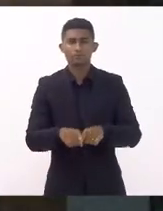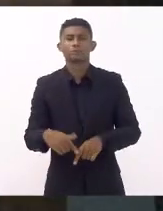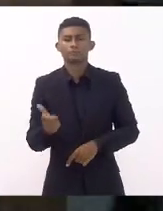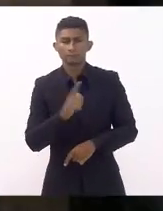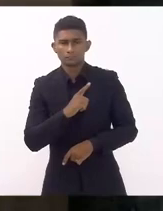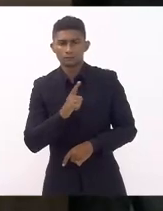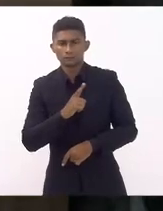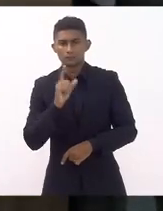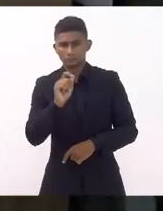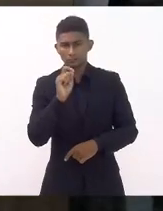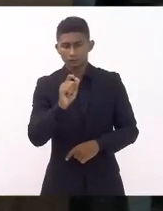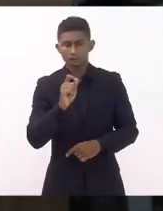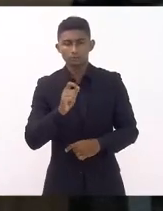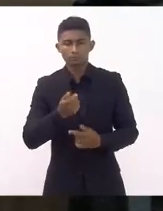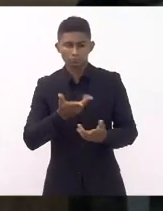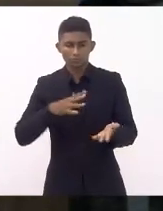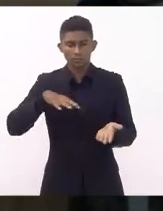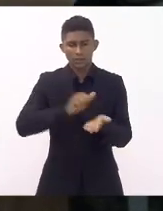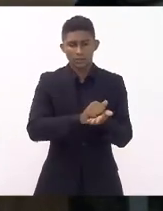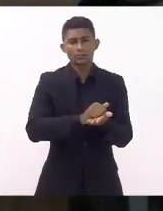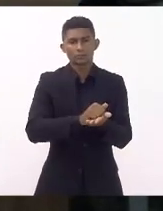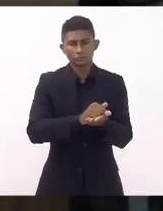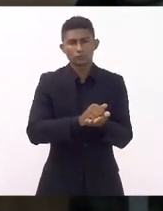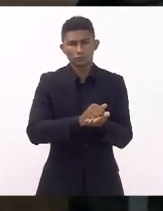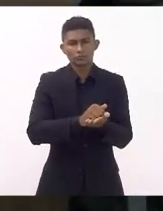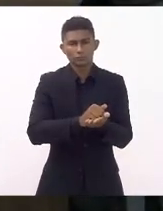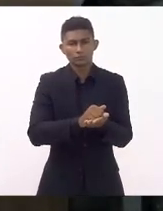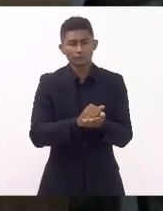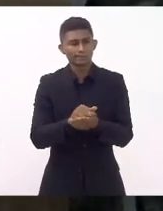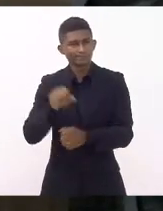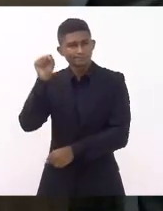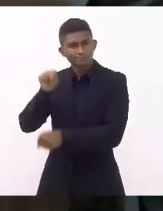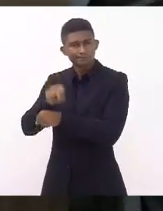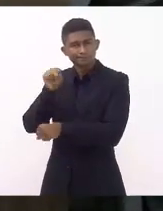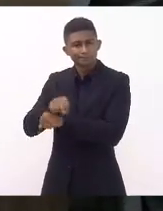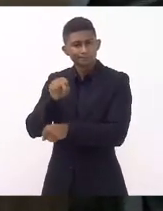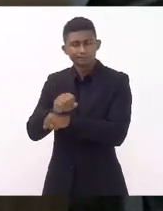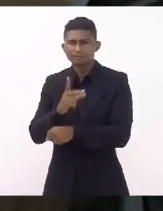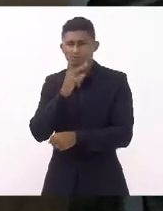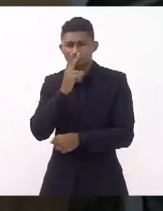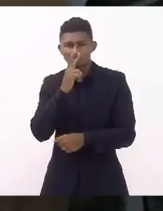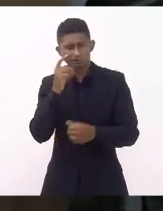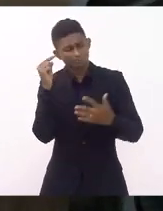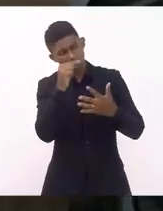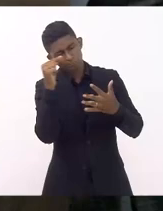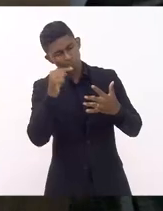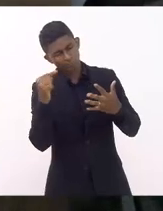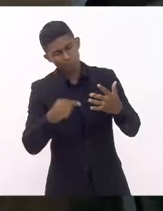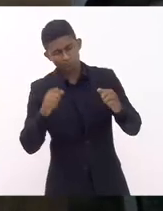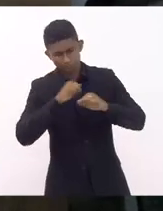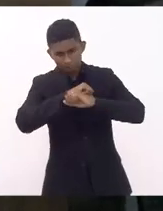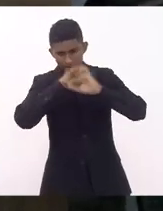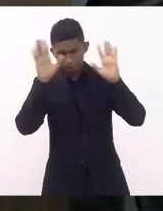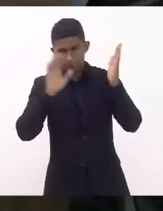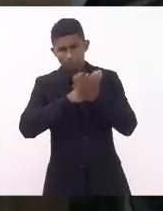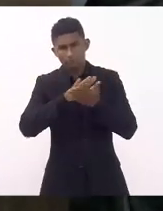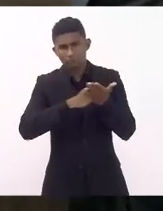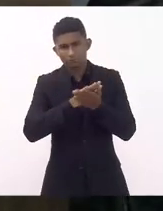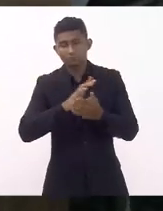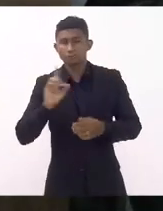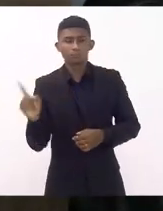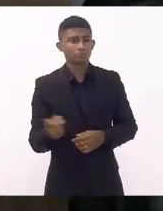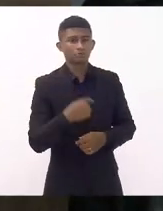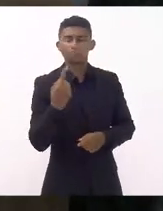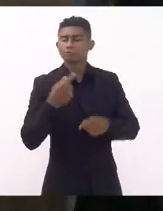dos cadastros de reserva de uma forma sem um critério claro. Tivemos que brigar muito com a Procuradoria dessa casa,